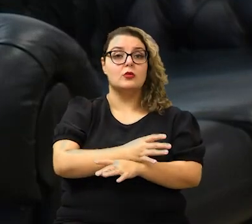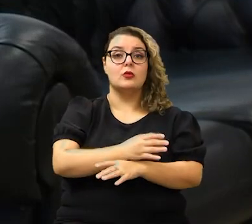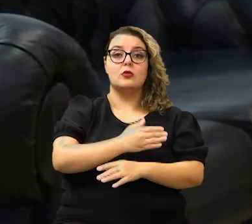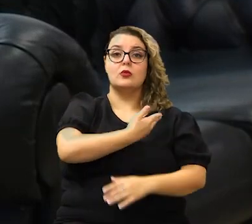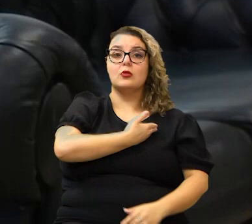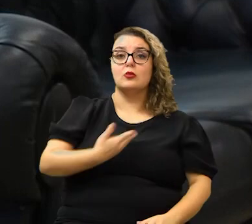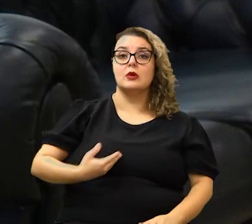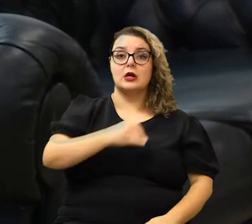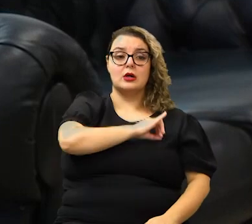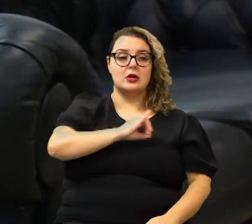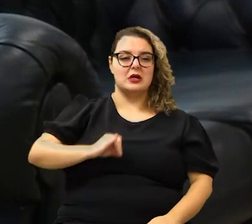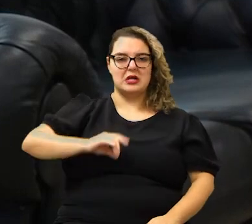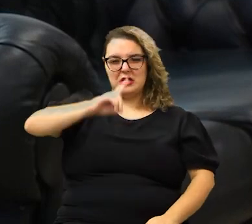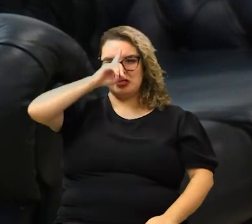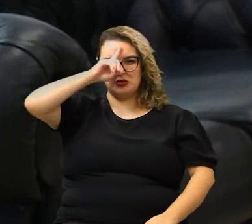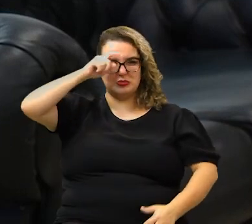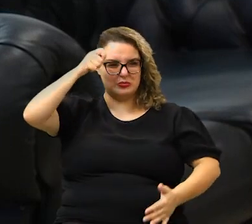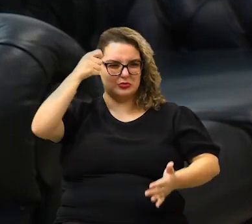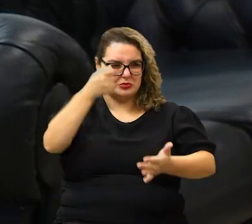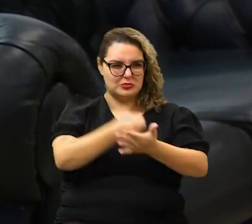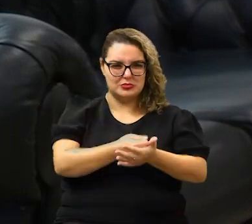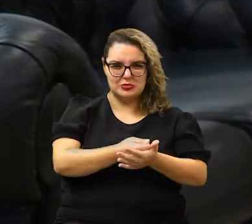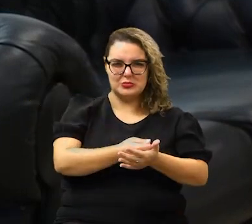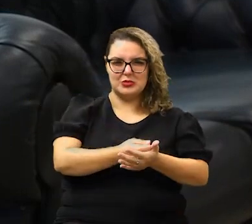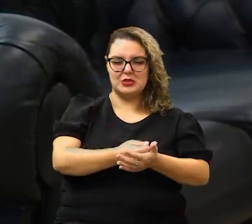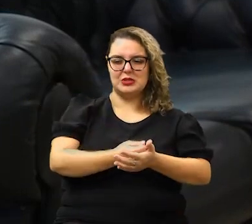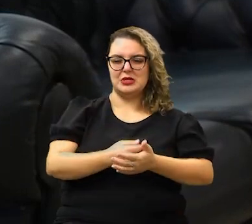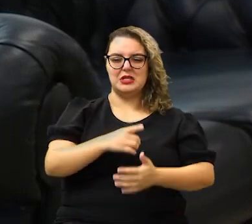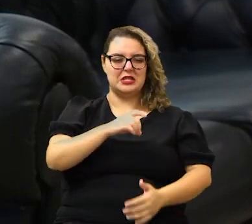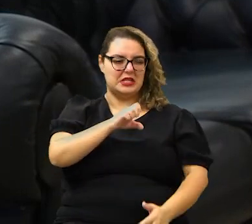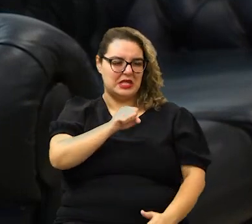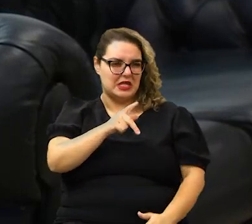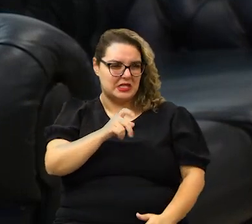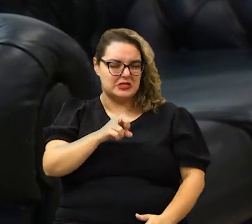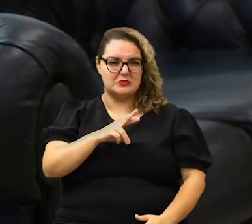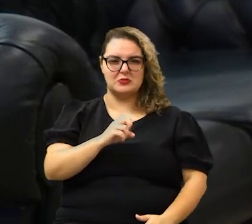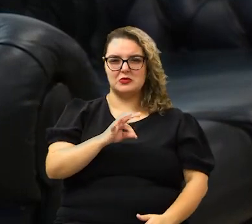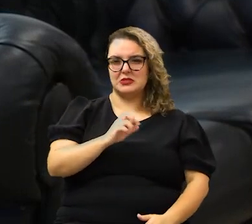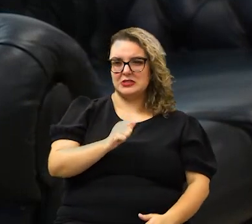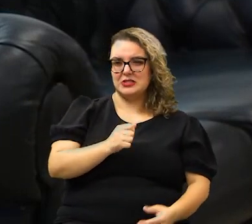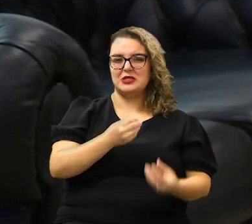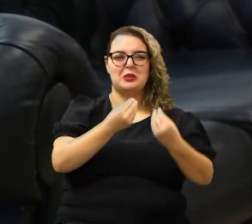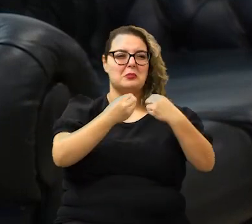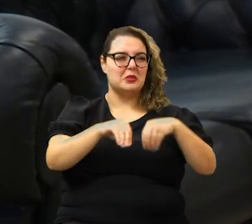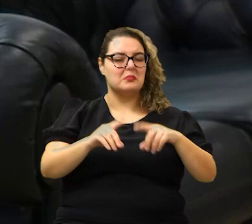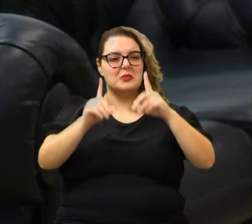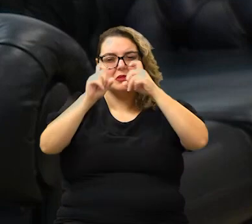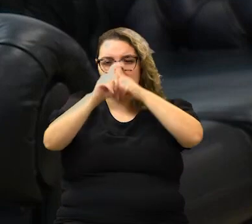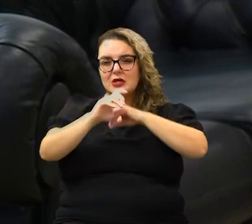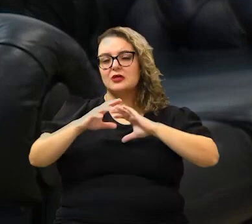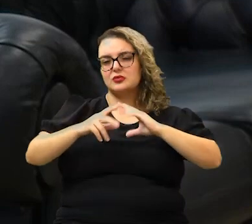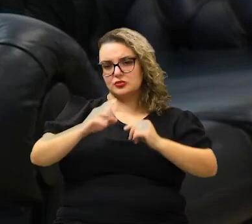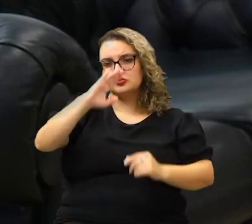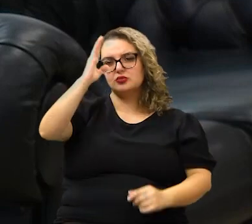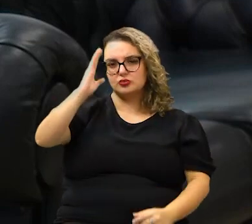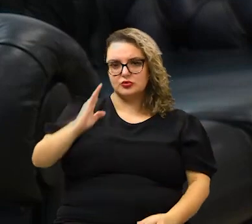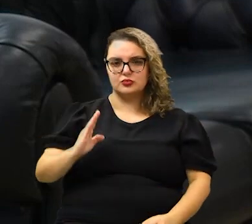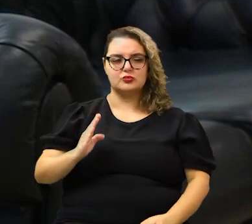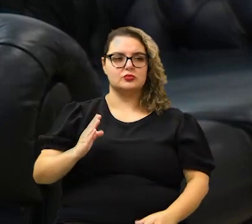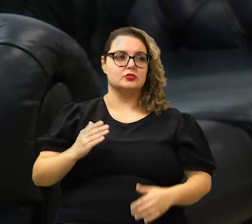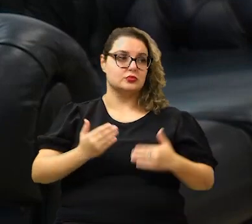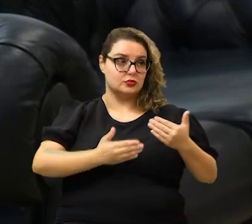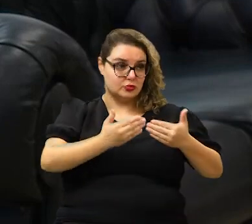o governo imperial, que era ditatorial, déspota e que causava prejuízos, dificuldades aos